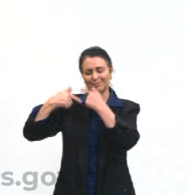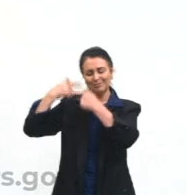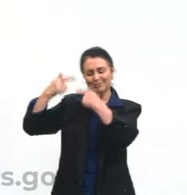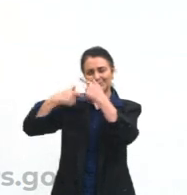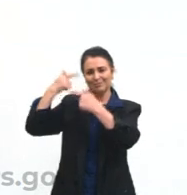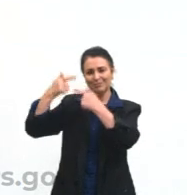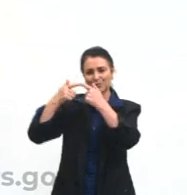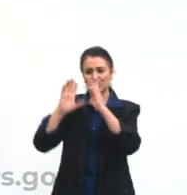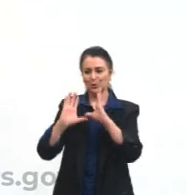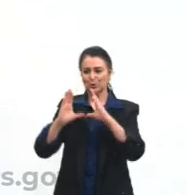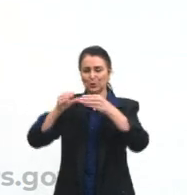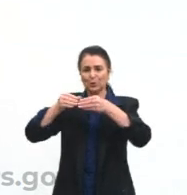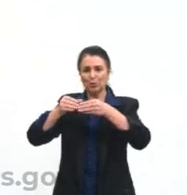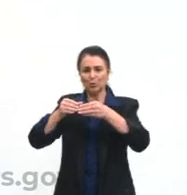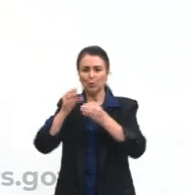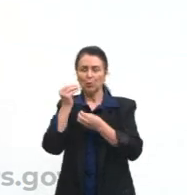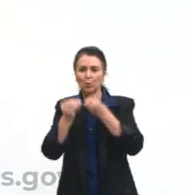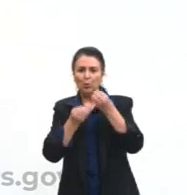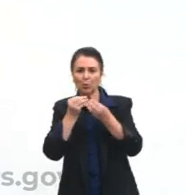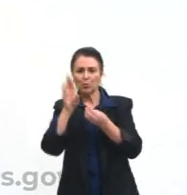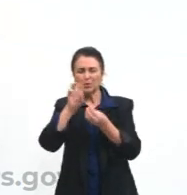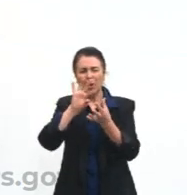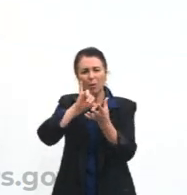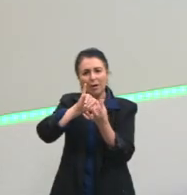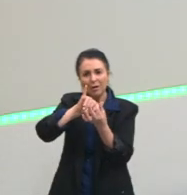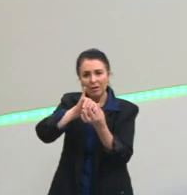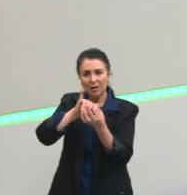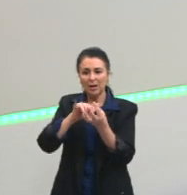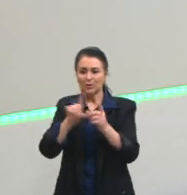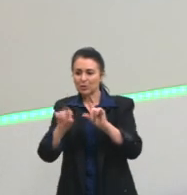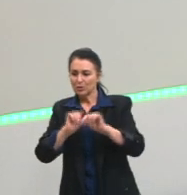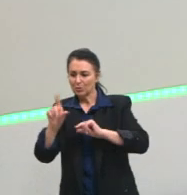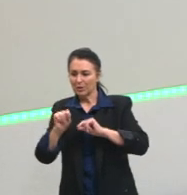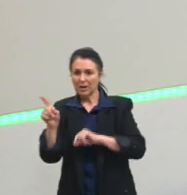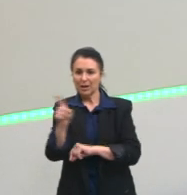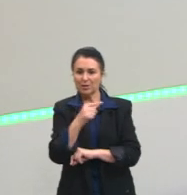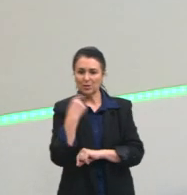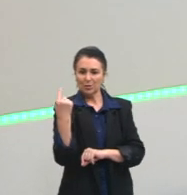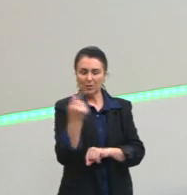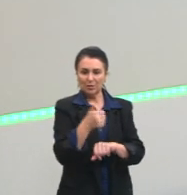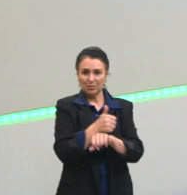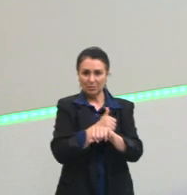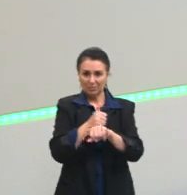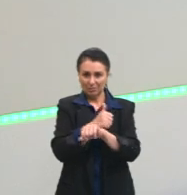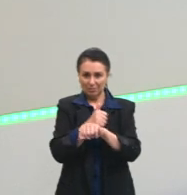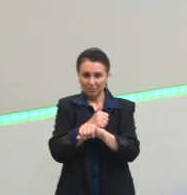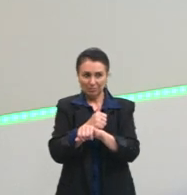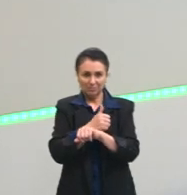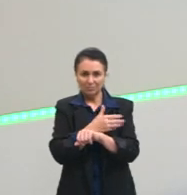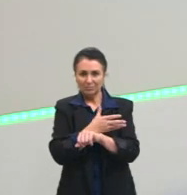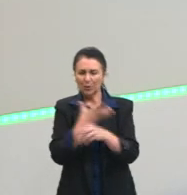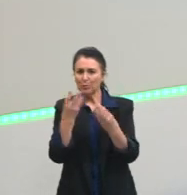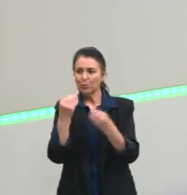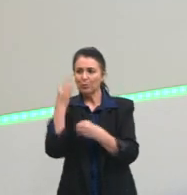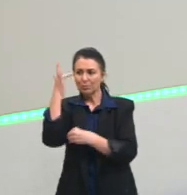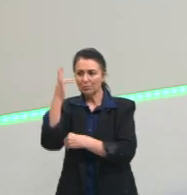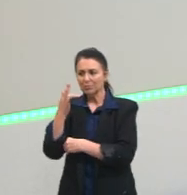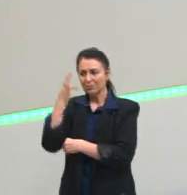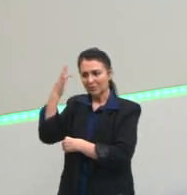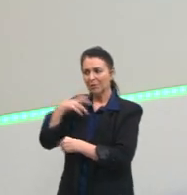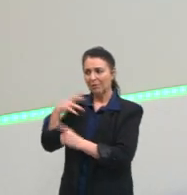a forma de usar o nosso capital na forma de escolher nossas profissões muitos de nossos ainda são